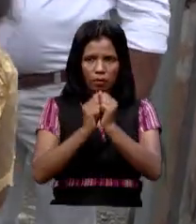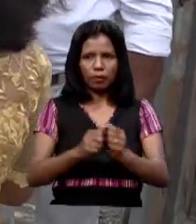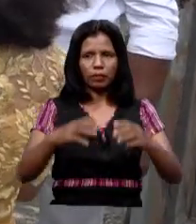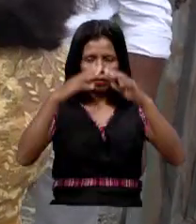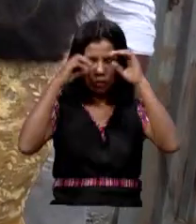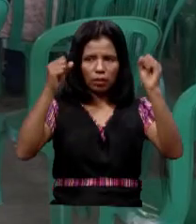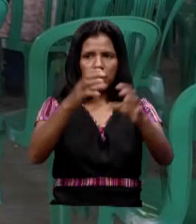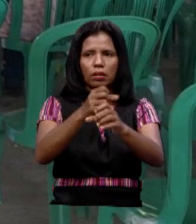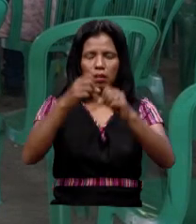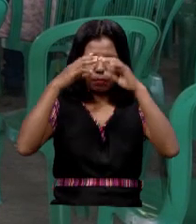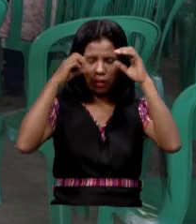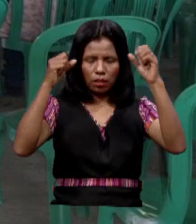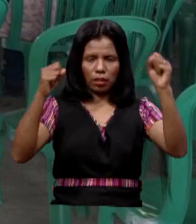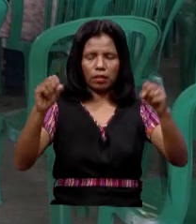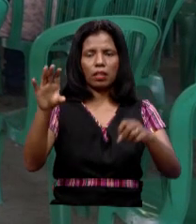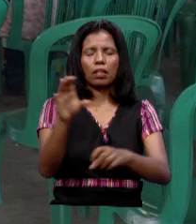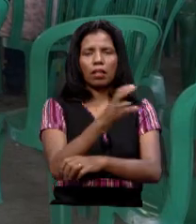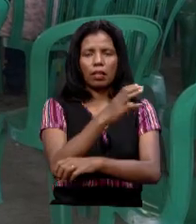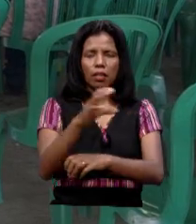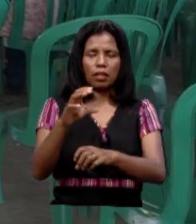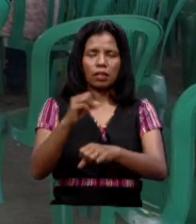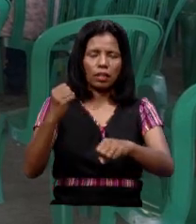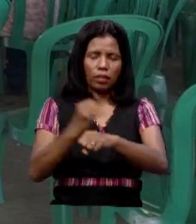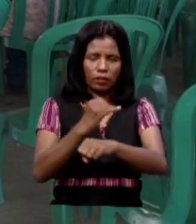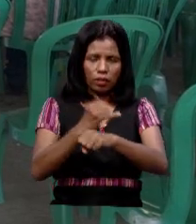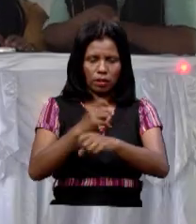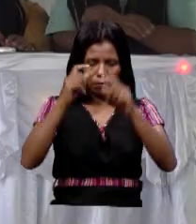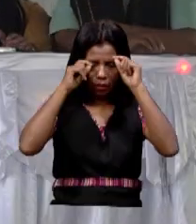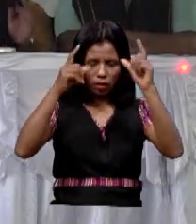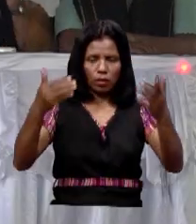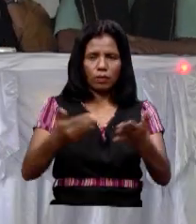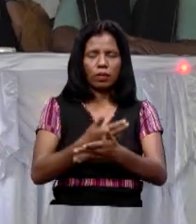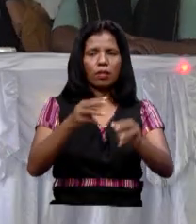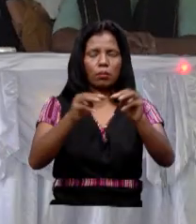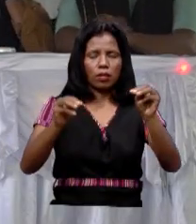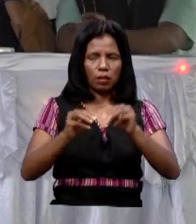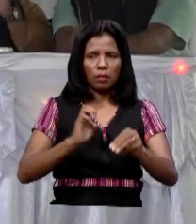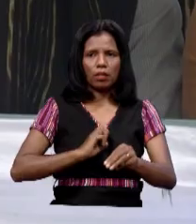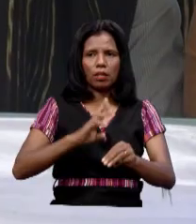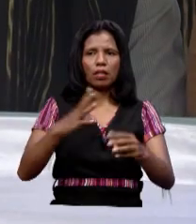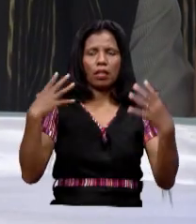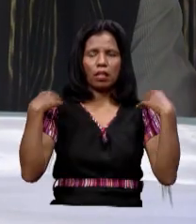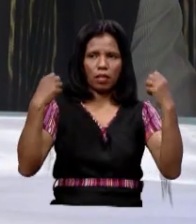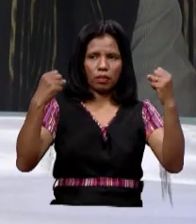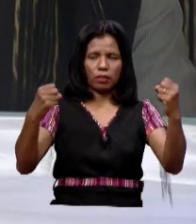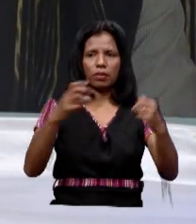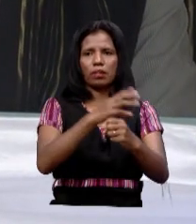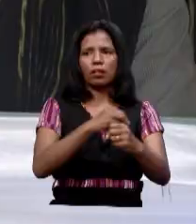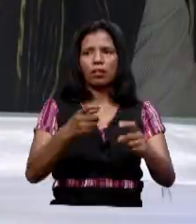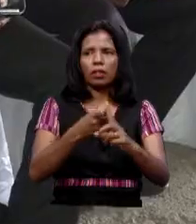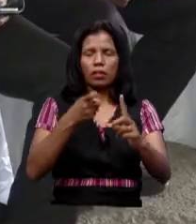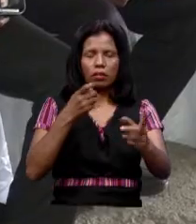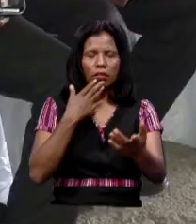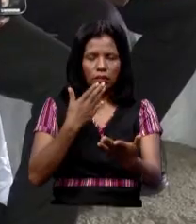simo presidente Câmara Comércio e Indústria Timor-Leste Fon e a município Hermera, o tema a força setor privado mais